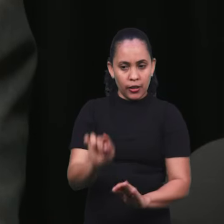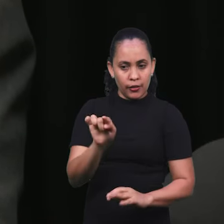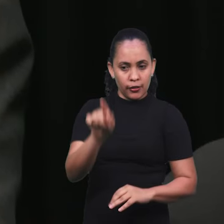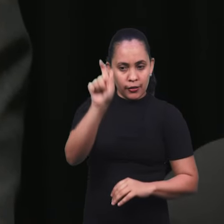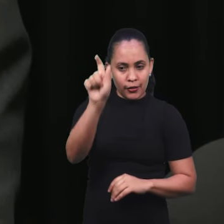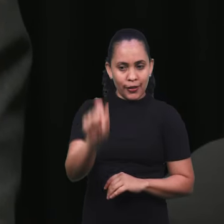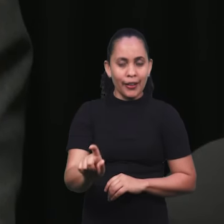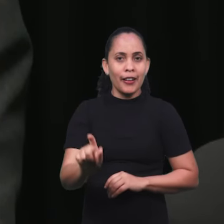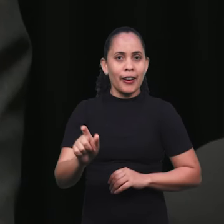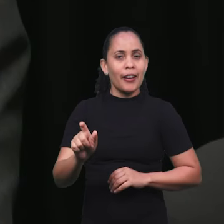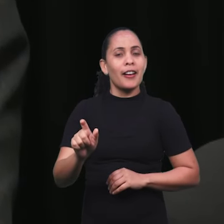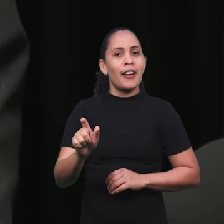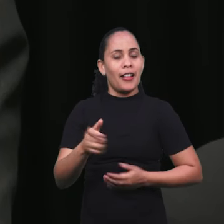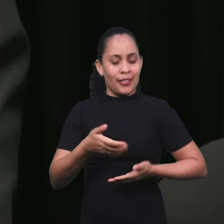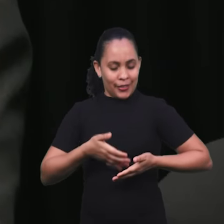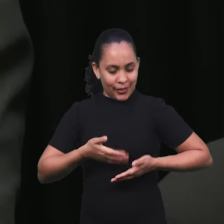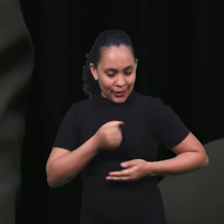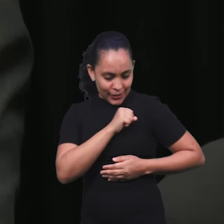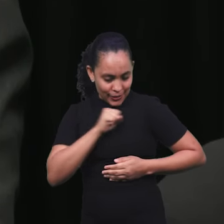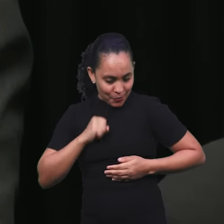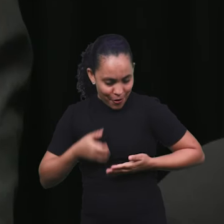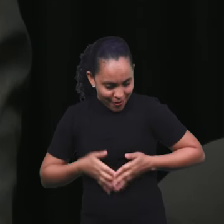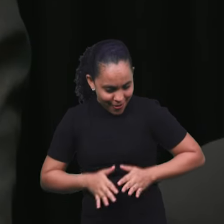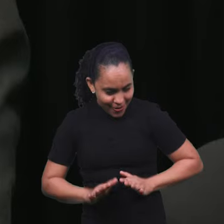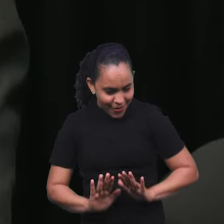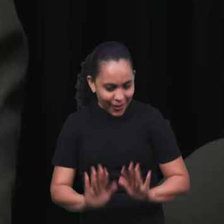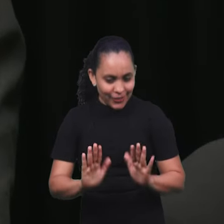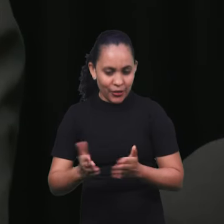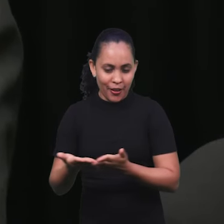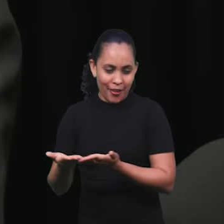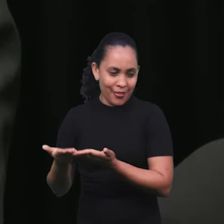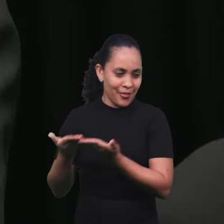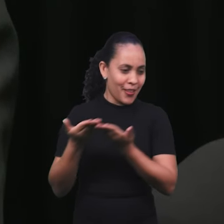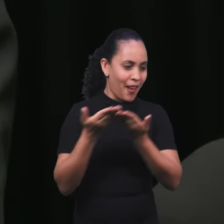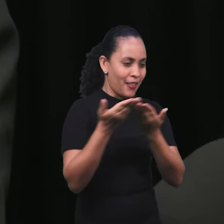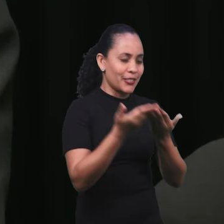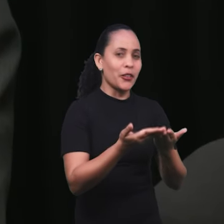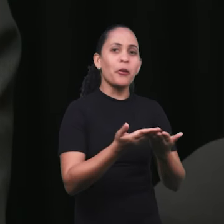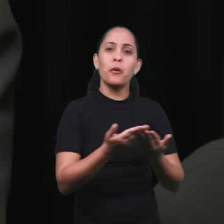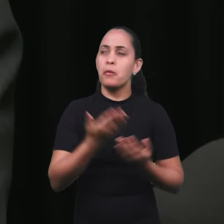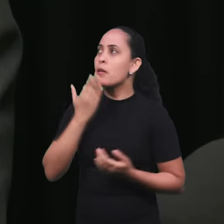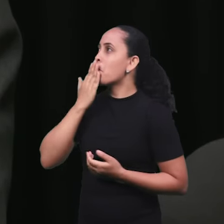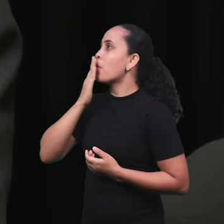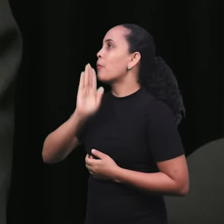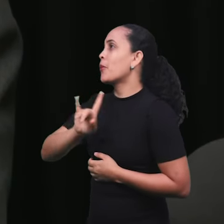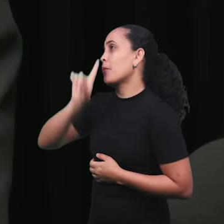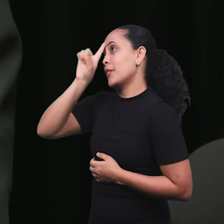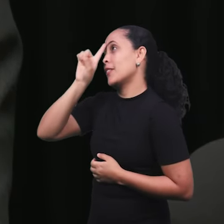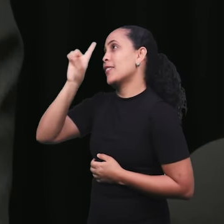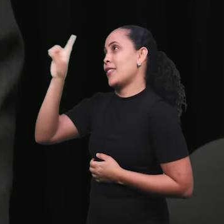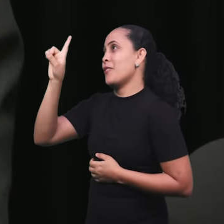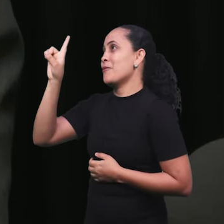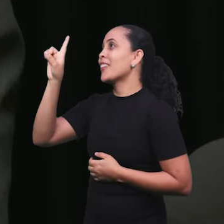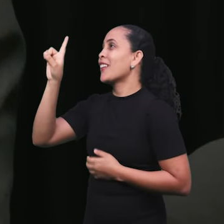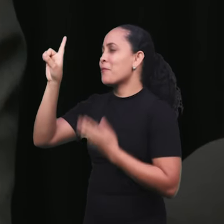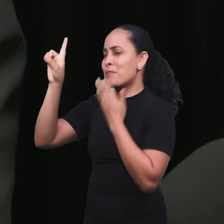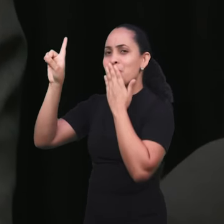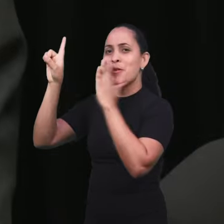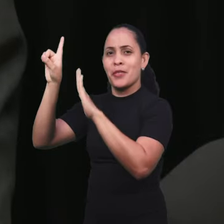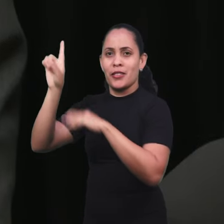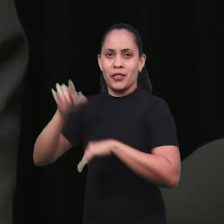ela. Realmente a criança nasceu e ela entregou a criança como ela tinha falado para o Senhor. A criança